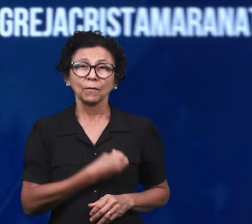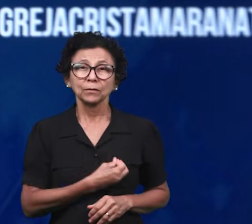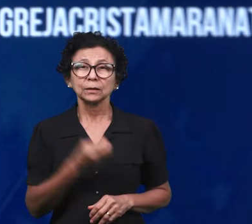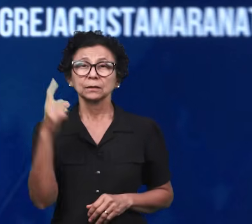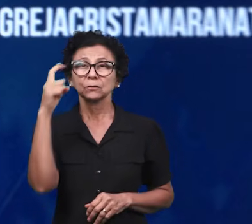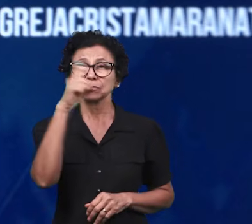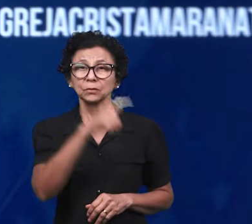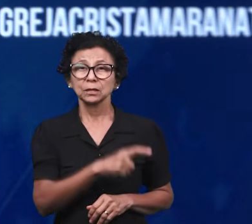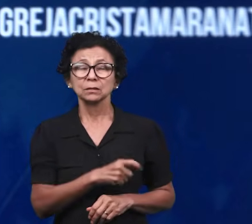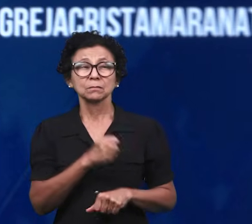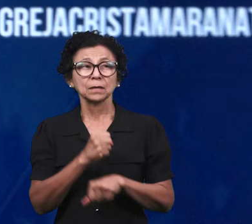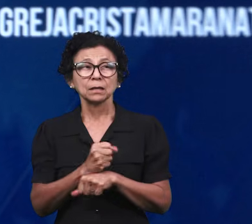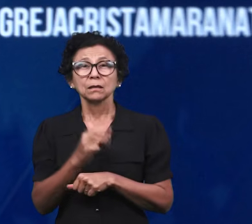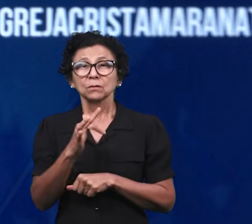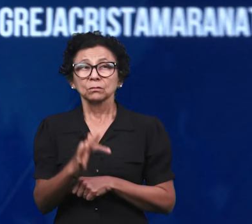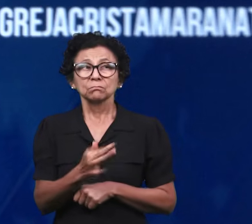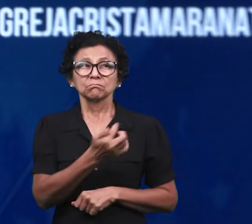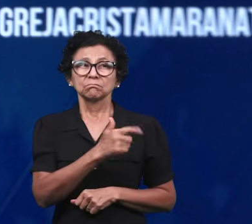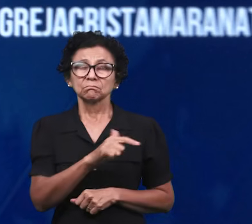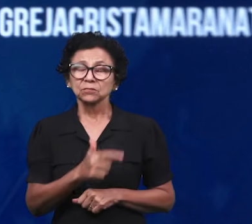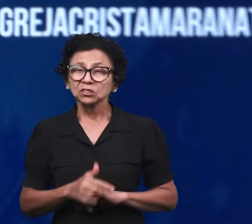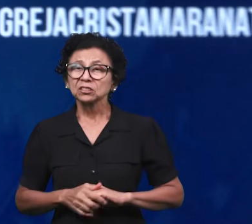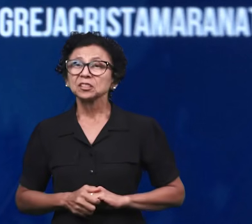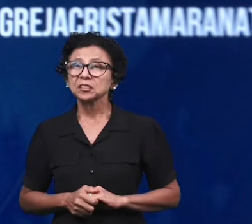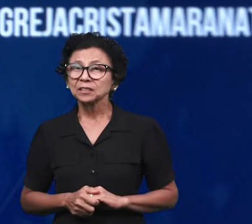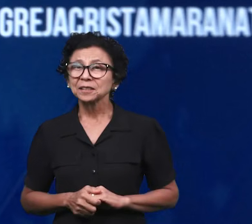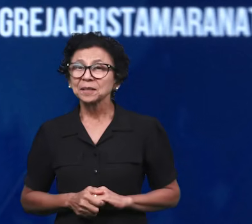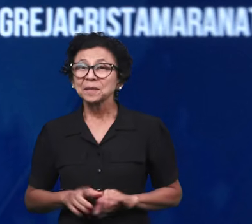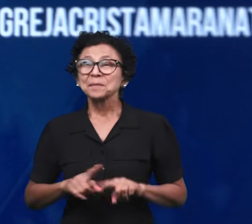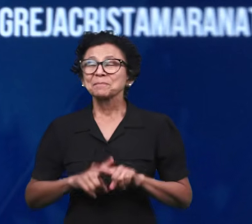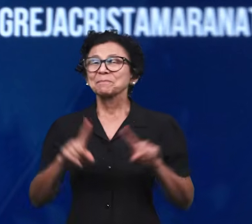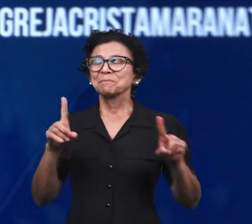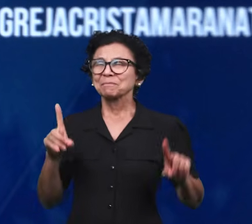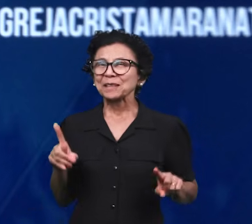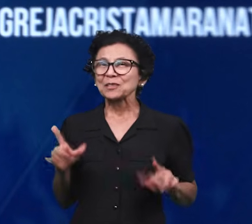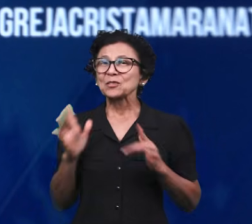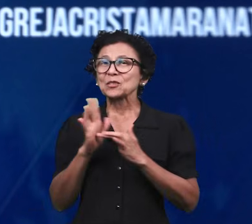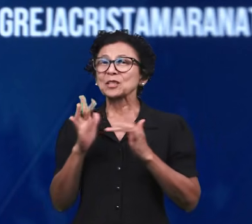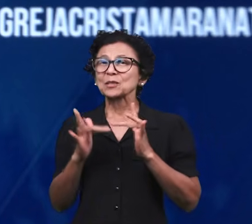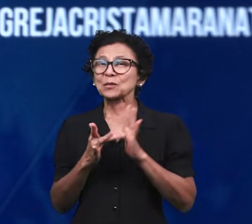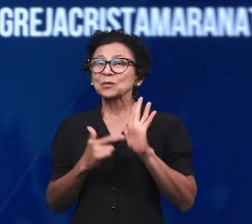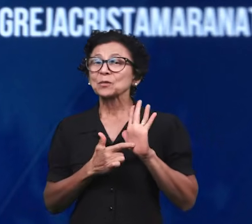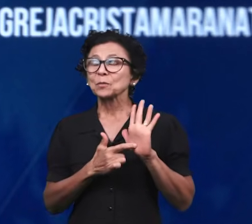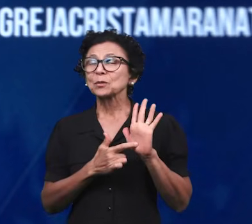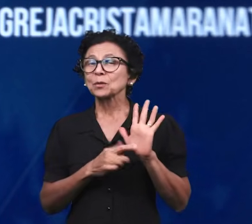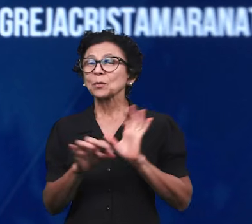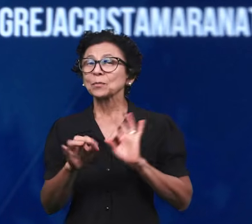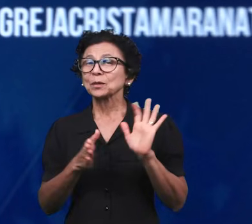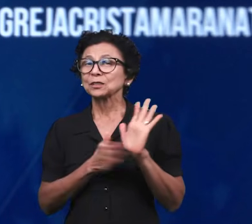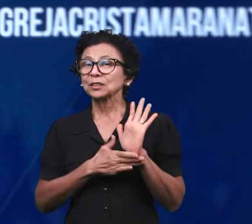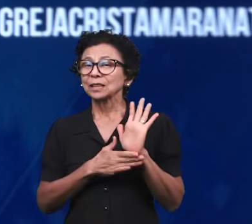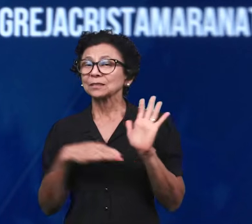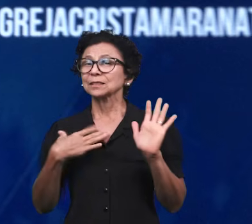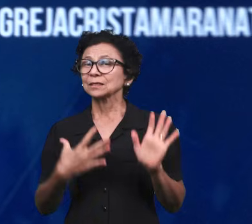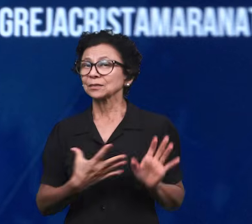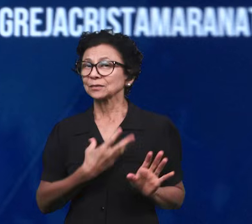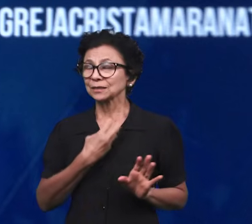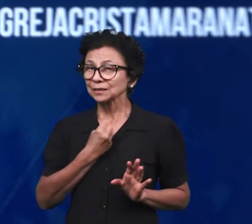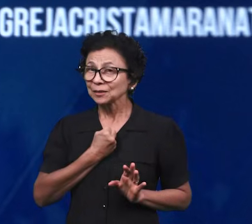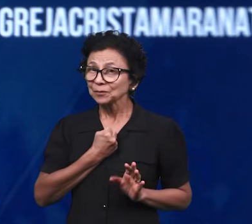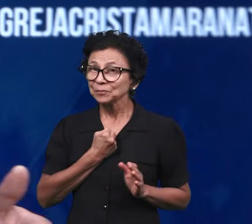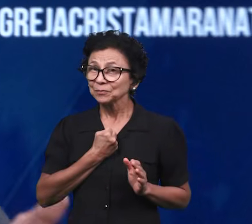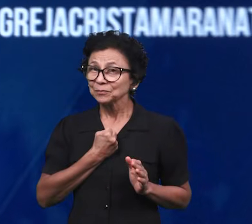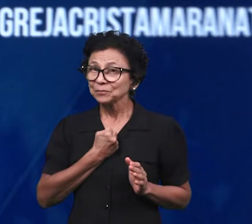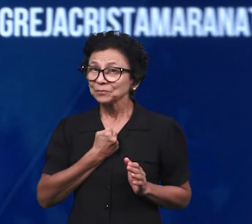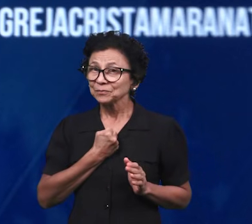lembre-se disso. Jesus olhou para você, te apresentou um projeto, mudou a sua vida em um momento